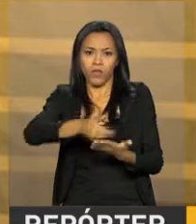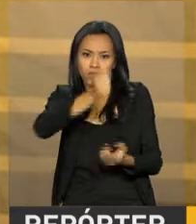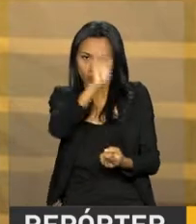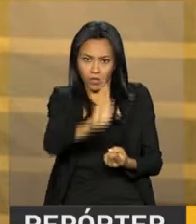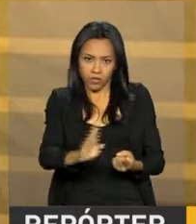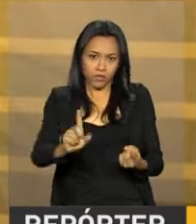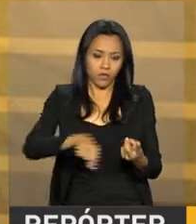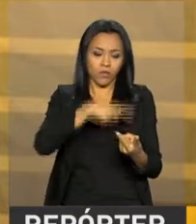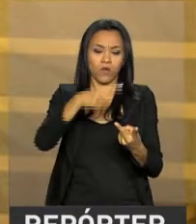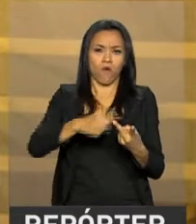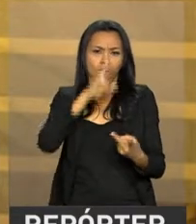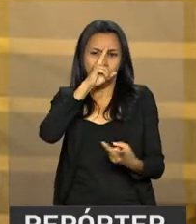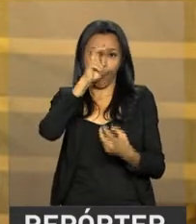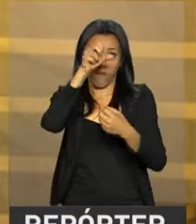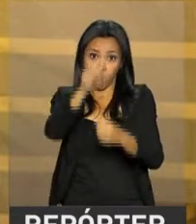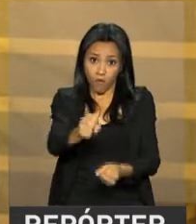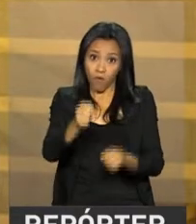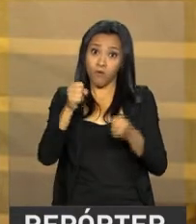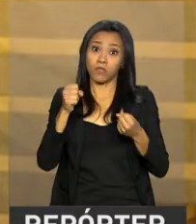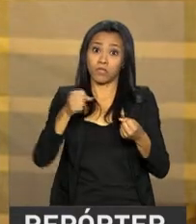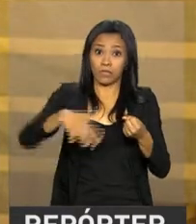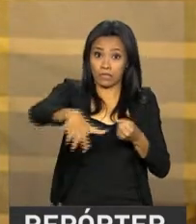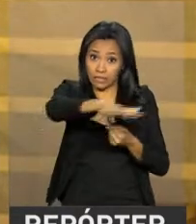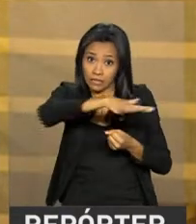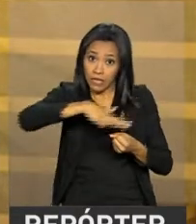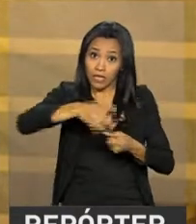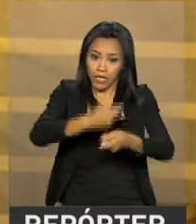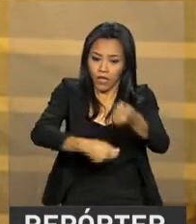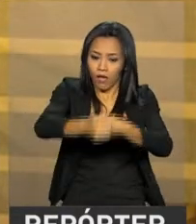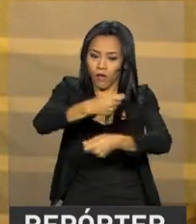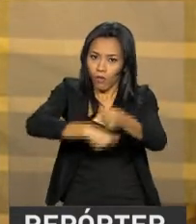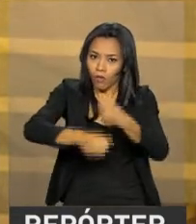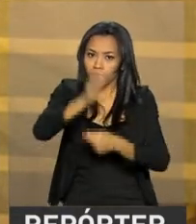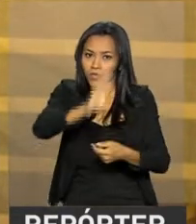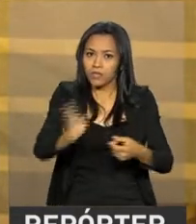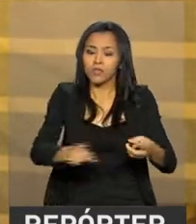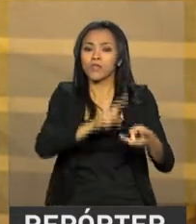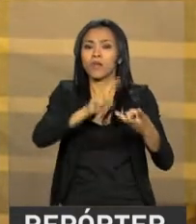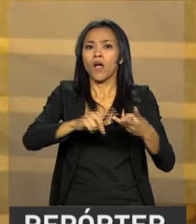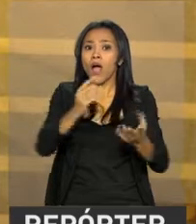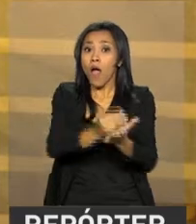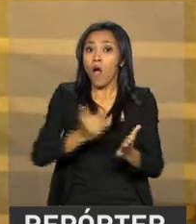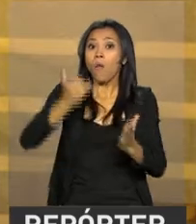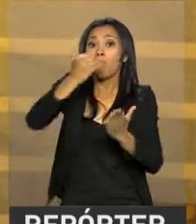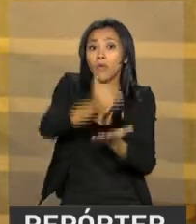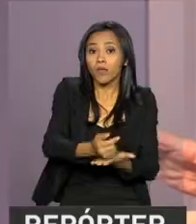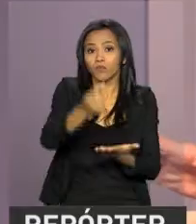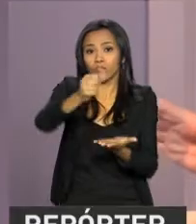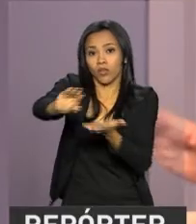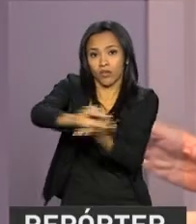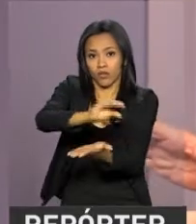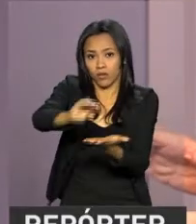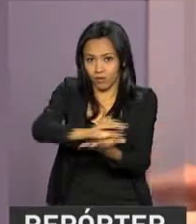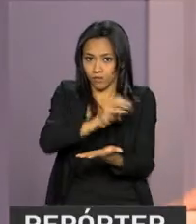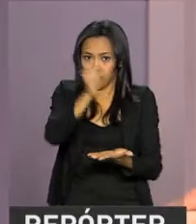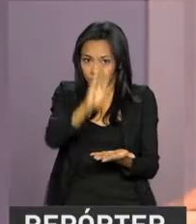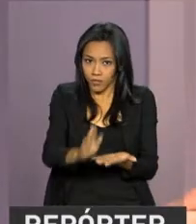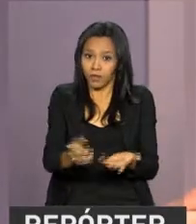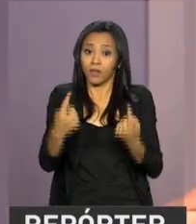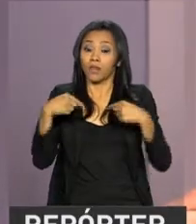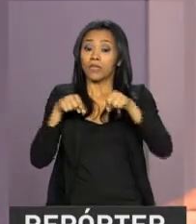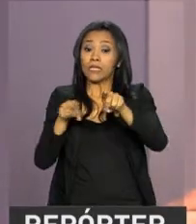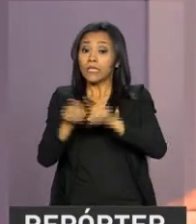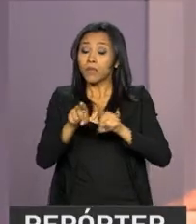força ea estabilidade dos índices econômicos do país além do aumento no volume de investimentos meirelles também afirmou